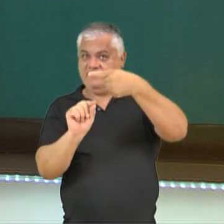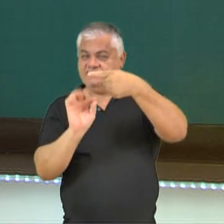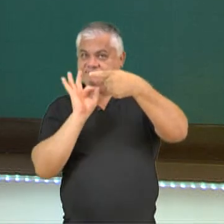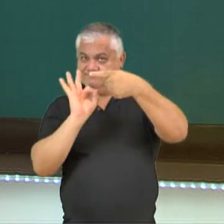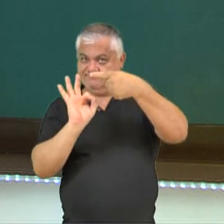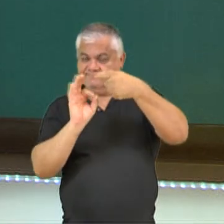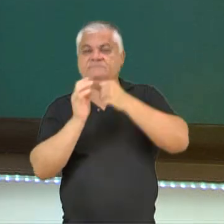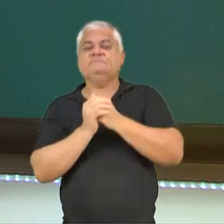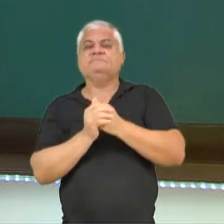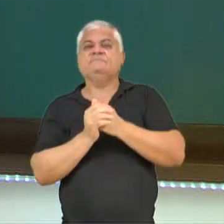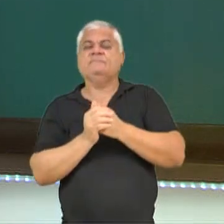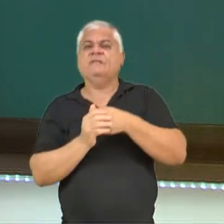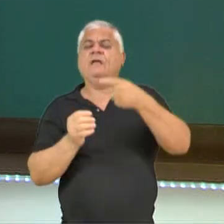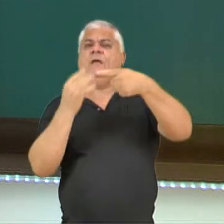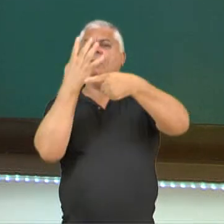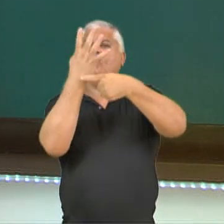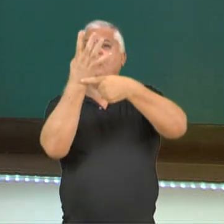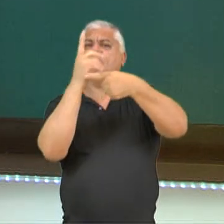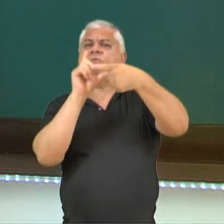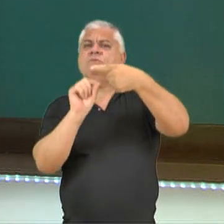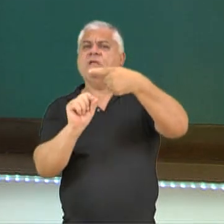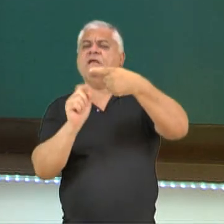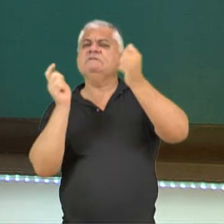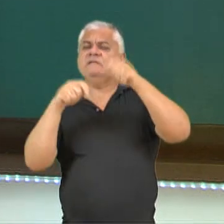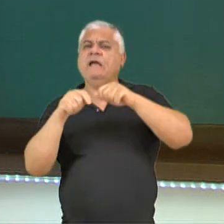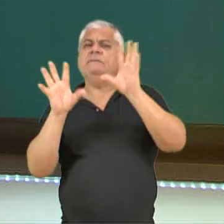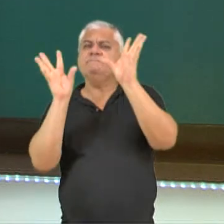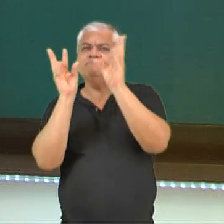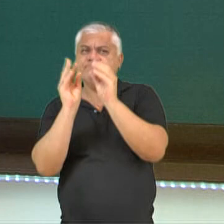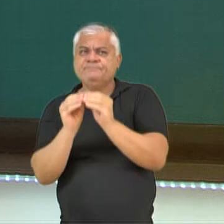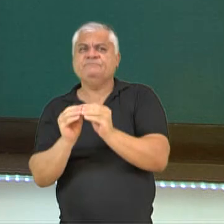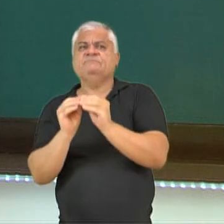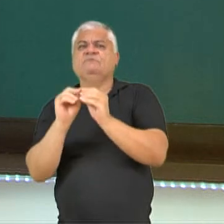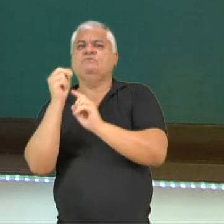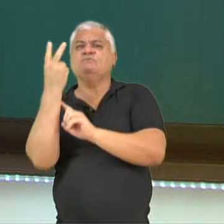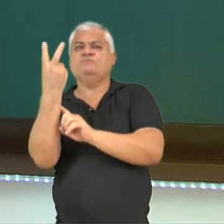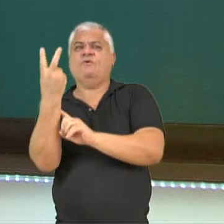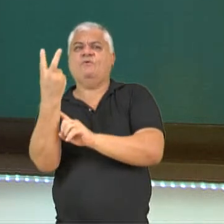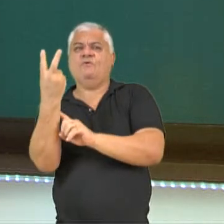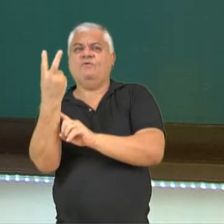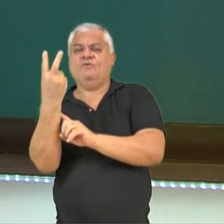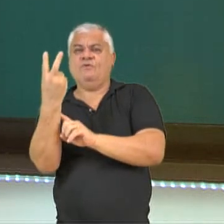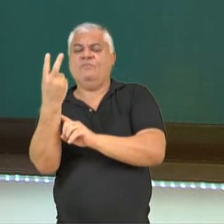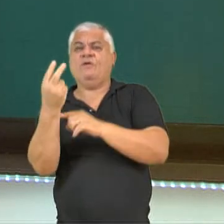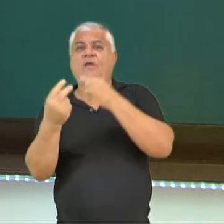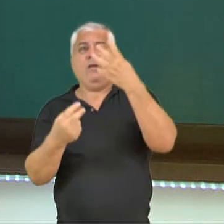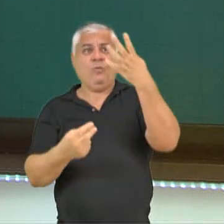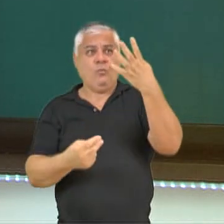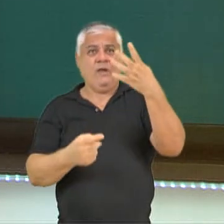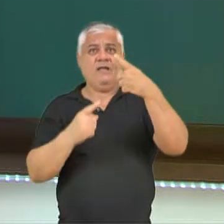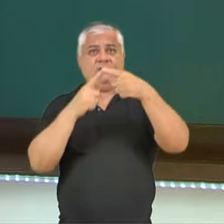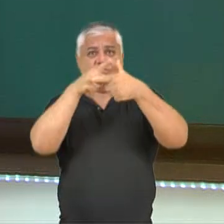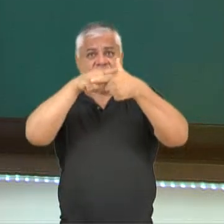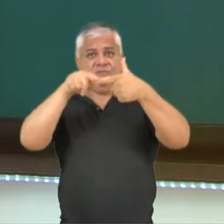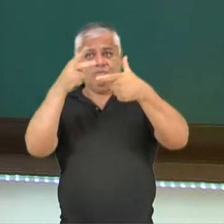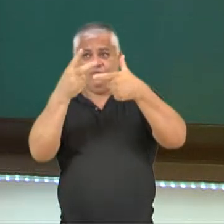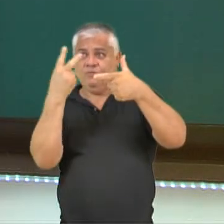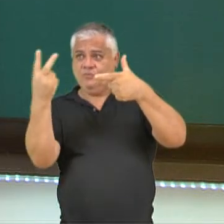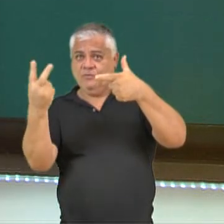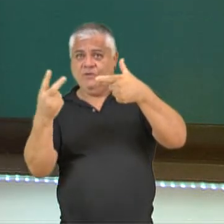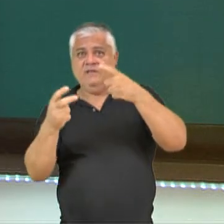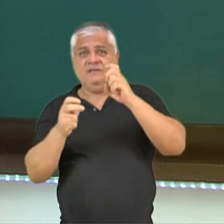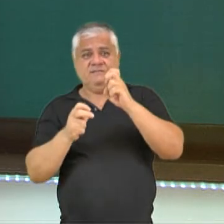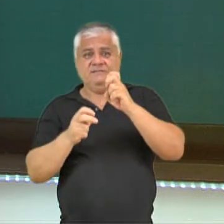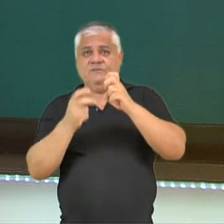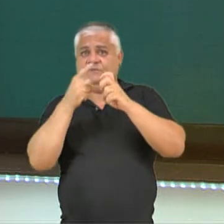décimos. 4 décimos a gente pode simplificar por 2. 4 dividido por 2, 2. 5 dividido por